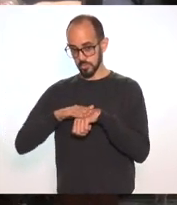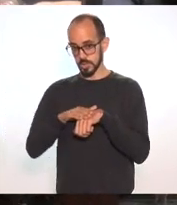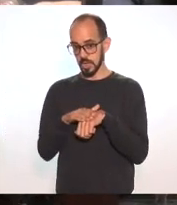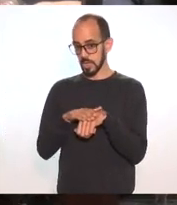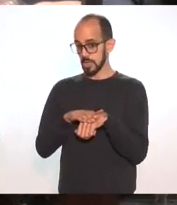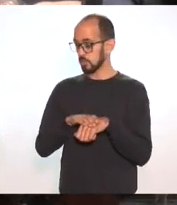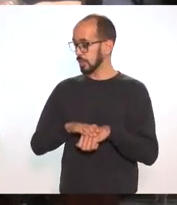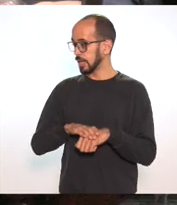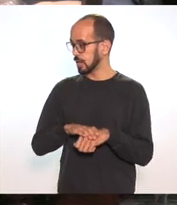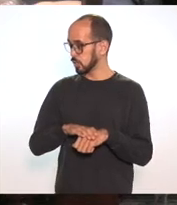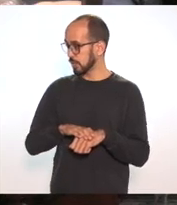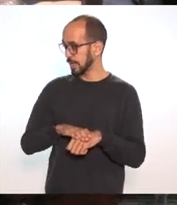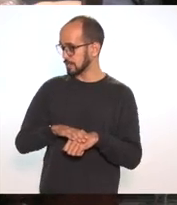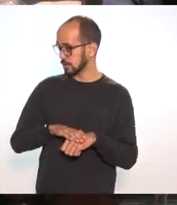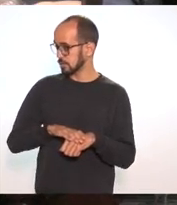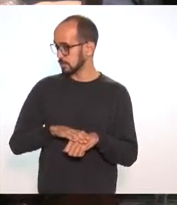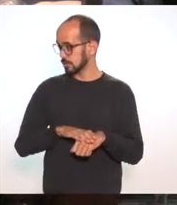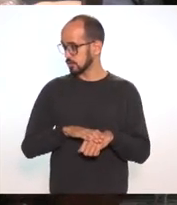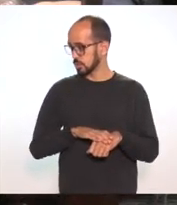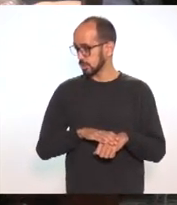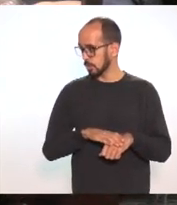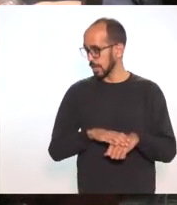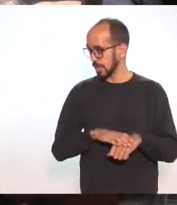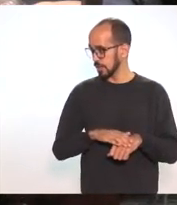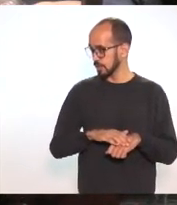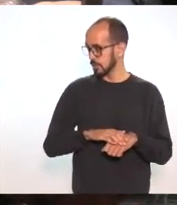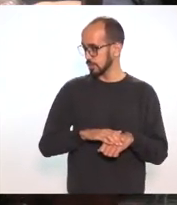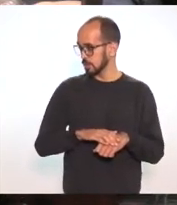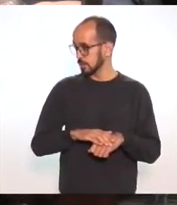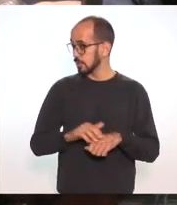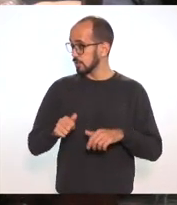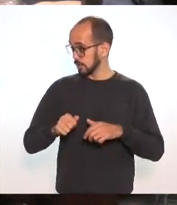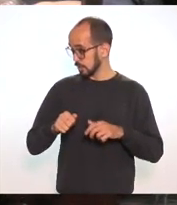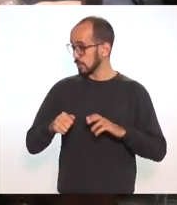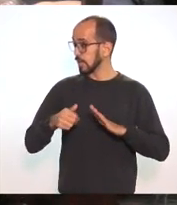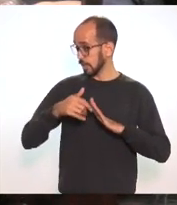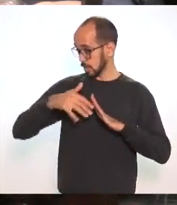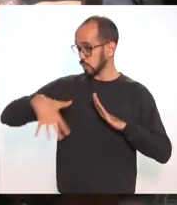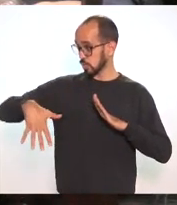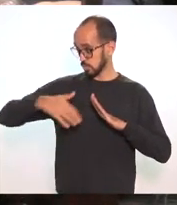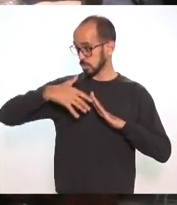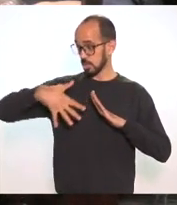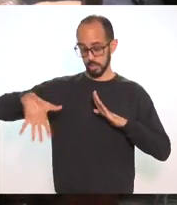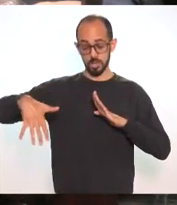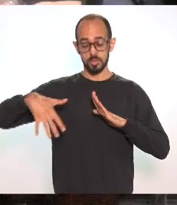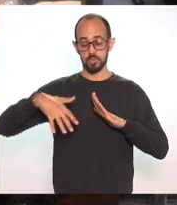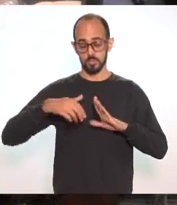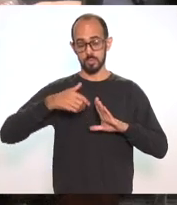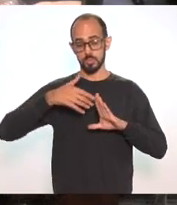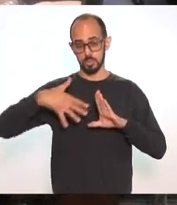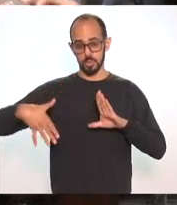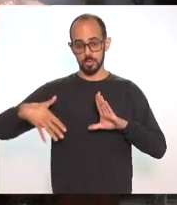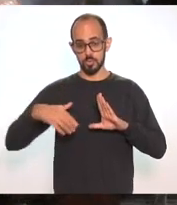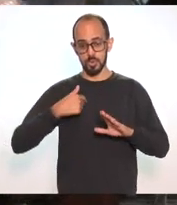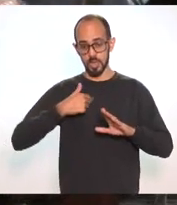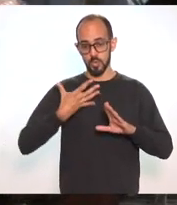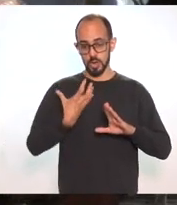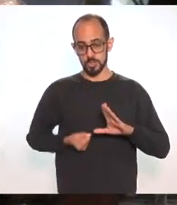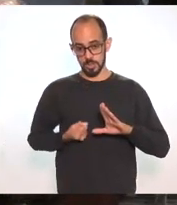ordem, presidente. Votaríamos presidente, hoje o projeto. Deixa eu dizer, esse projeto veio à pauta porque eu recebi